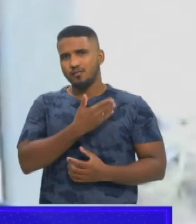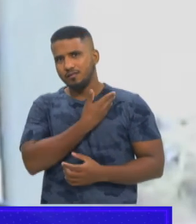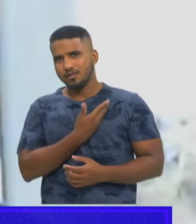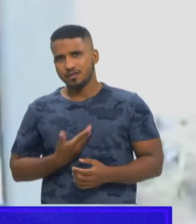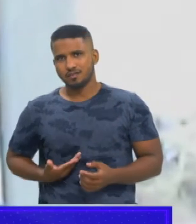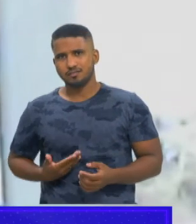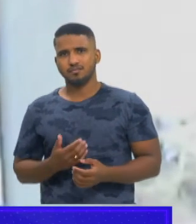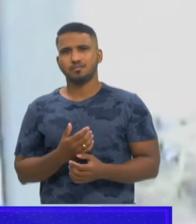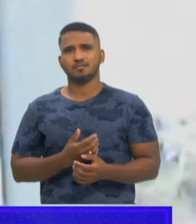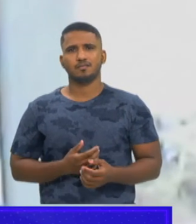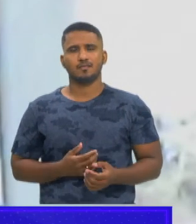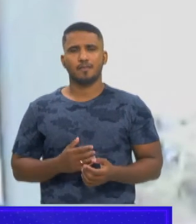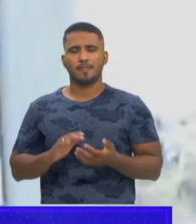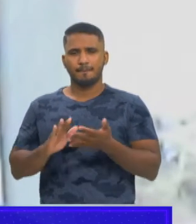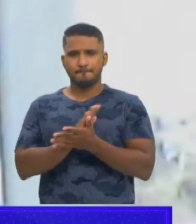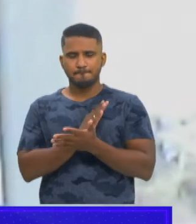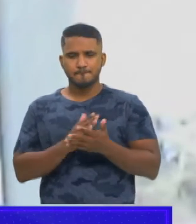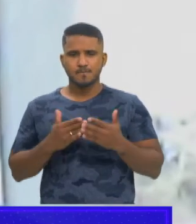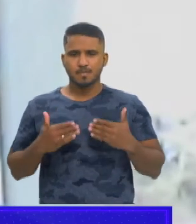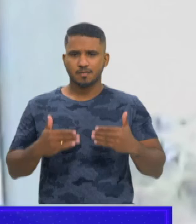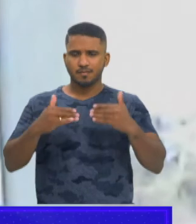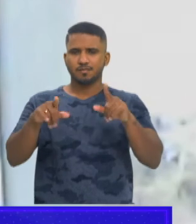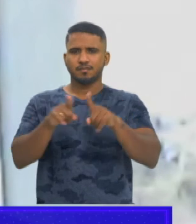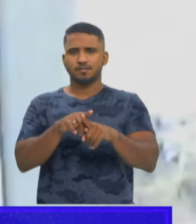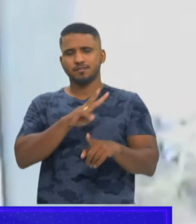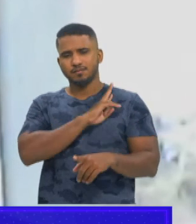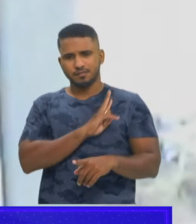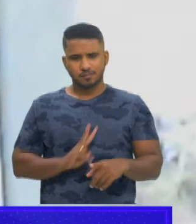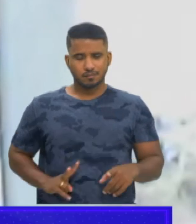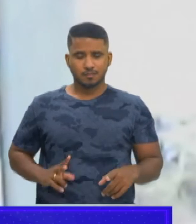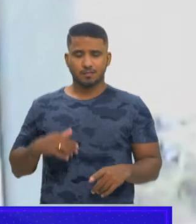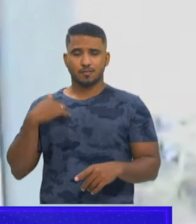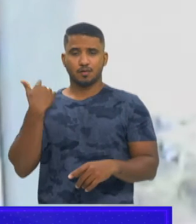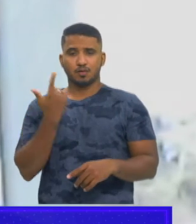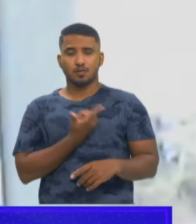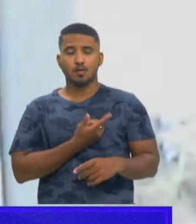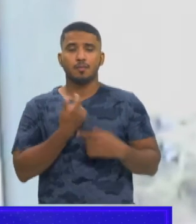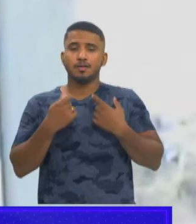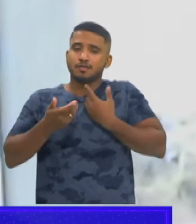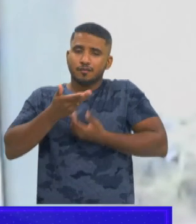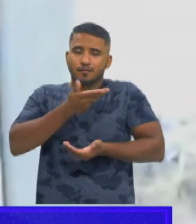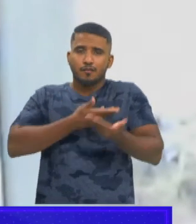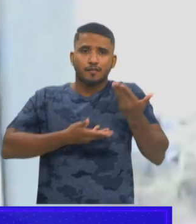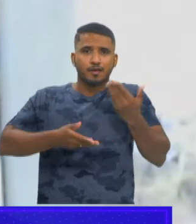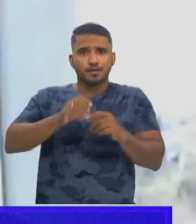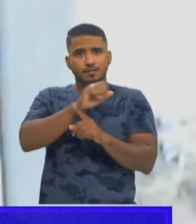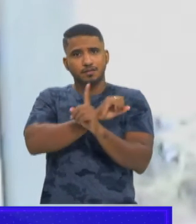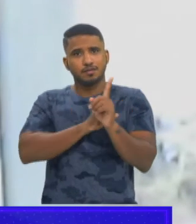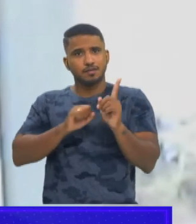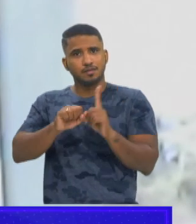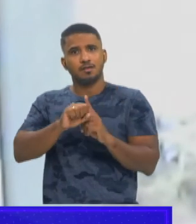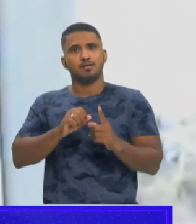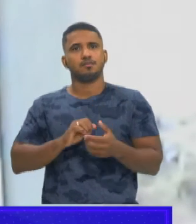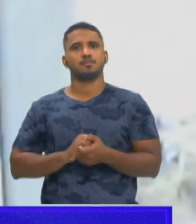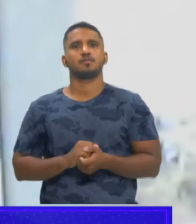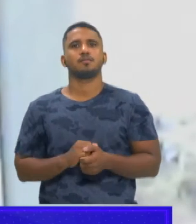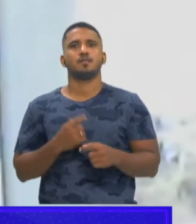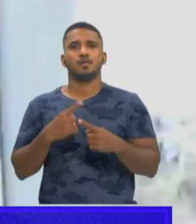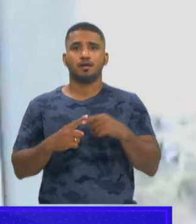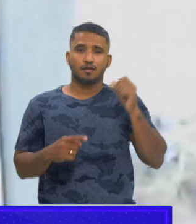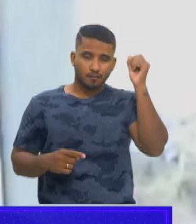de alguns secretários, vereadores. Nós temos que envolver a sociedade nessas causas, porque a dificuldade é